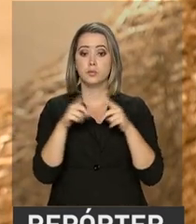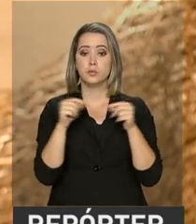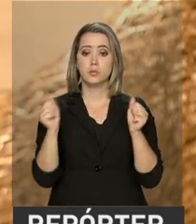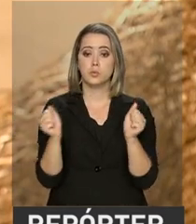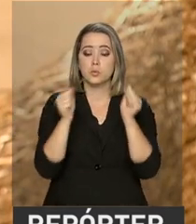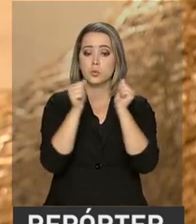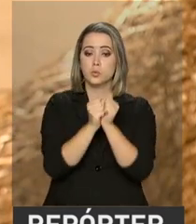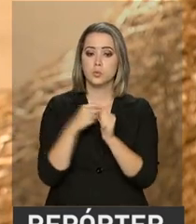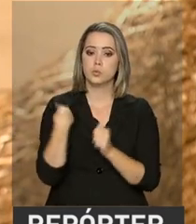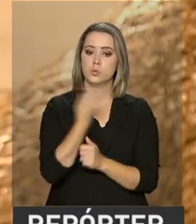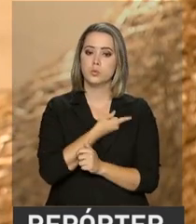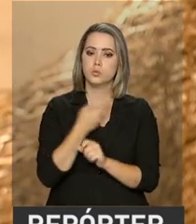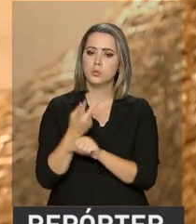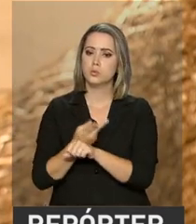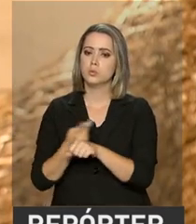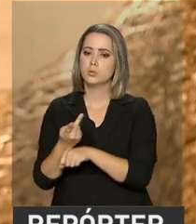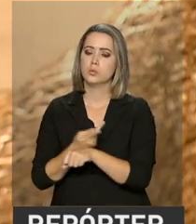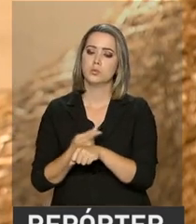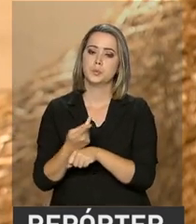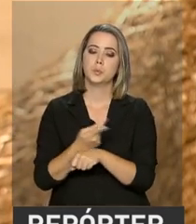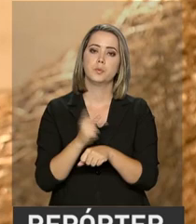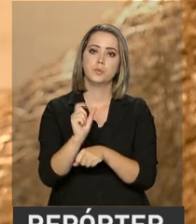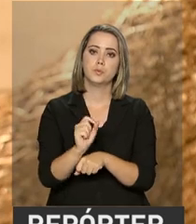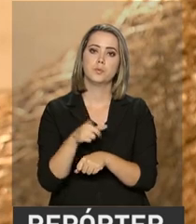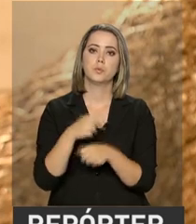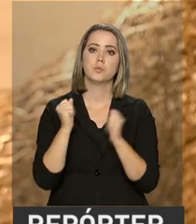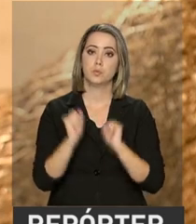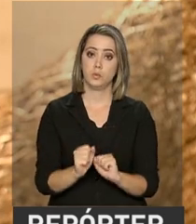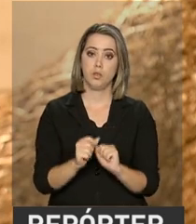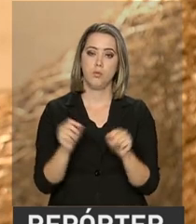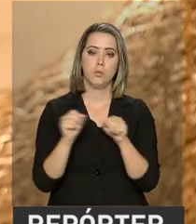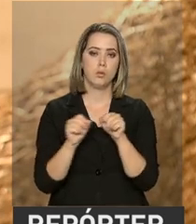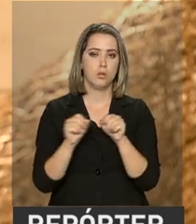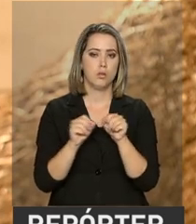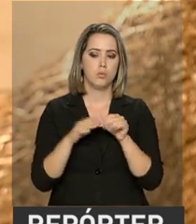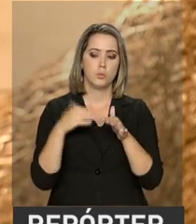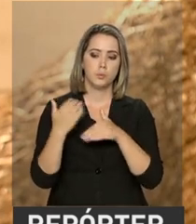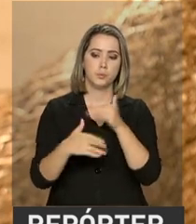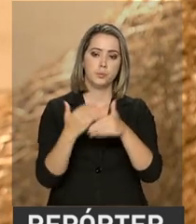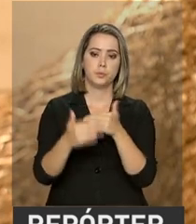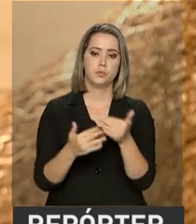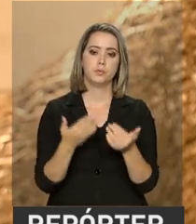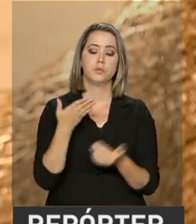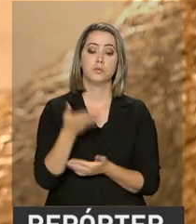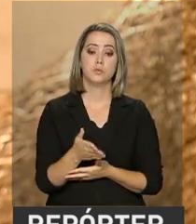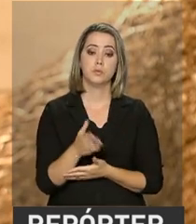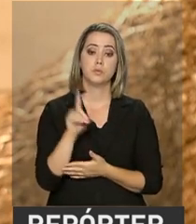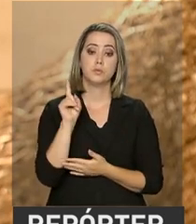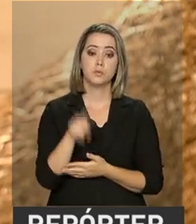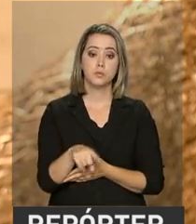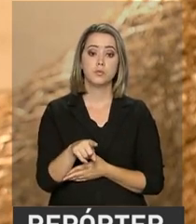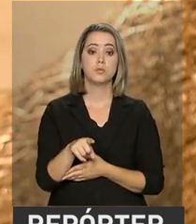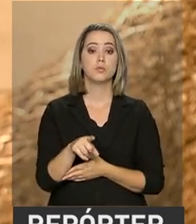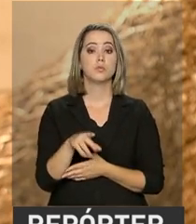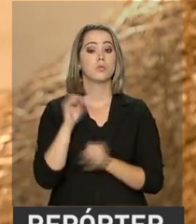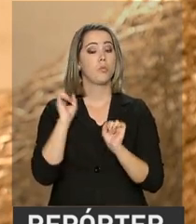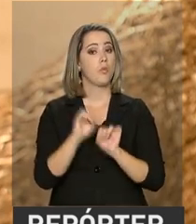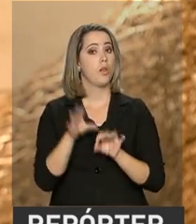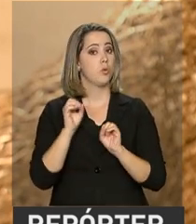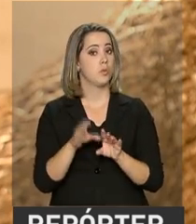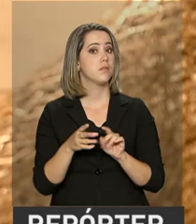juntos vamos buscar algo que podemos fazer e progredir então isso é na